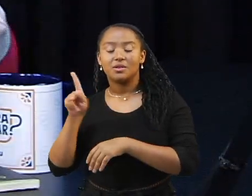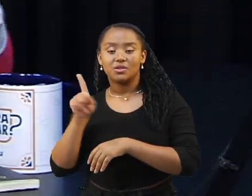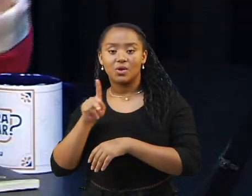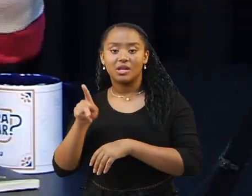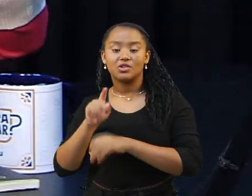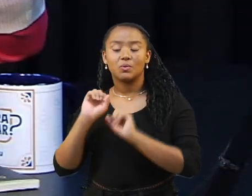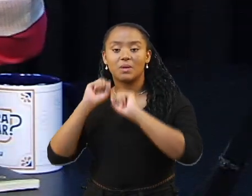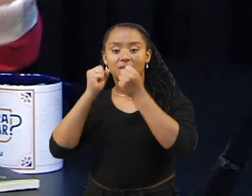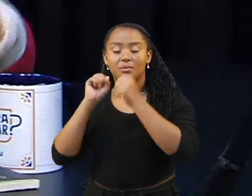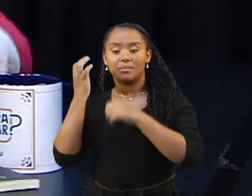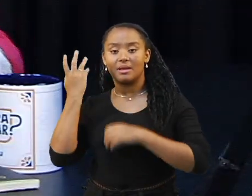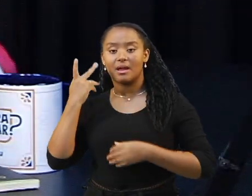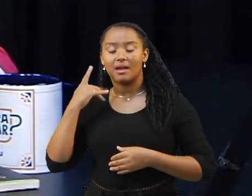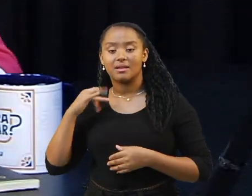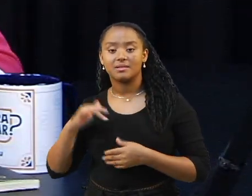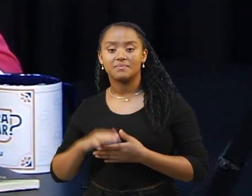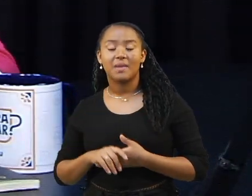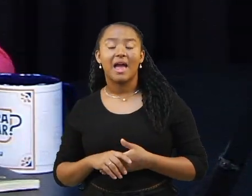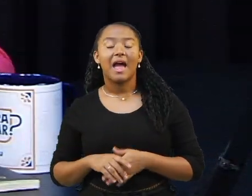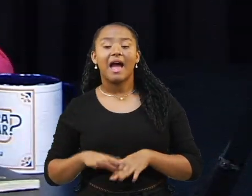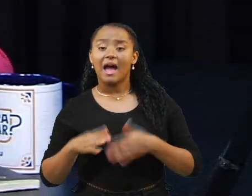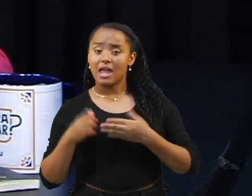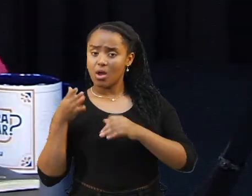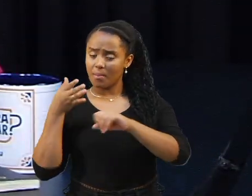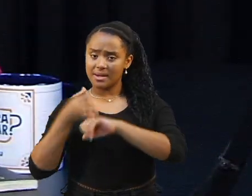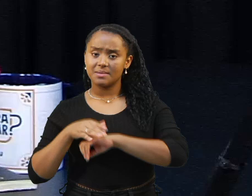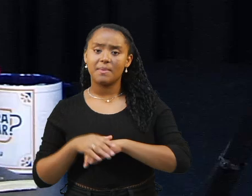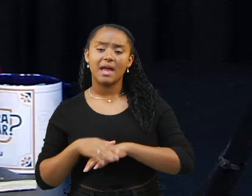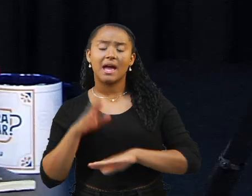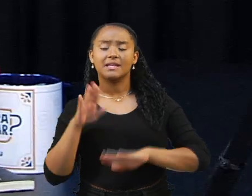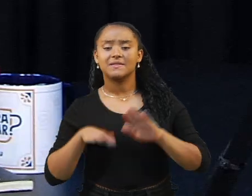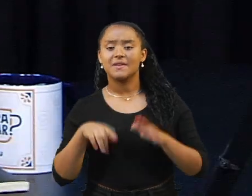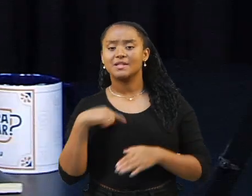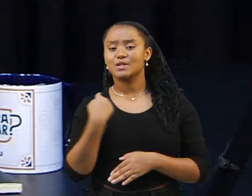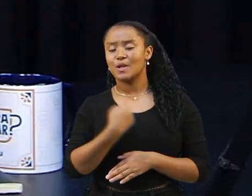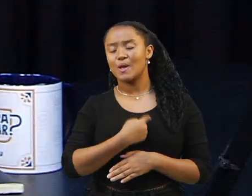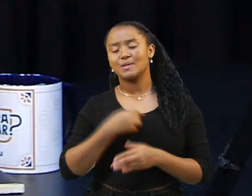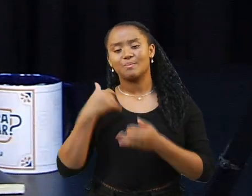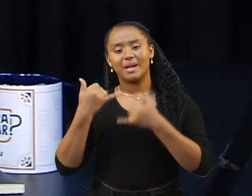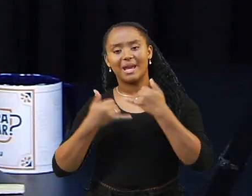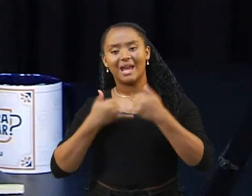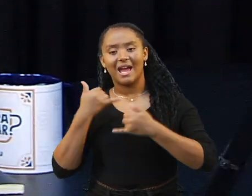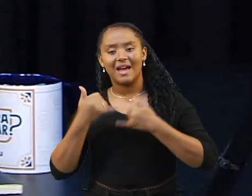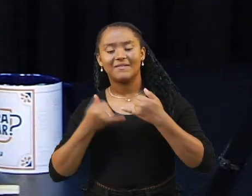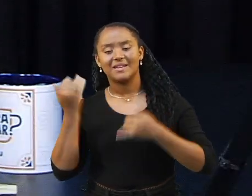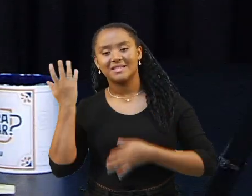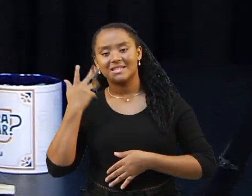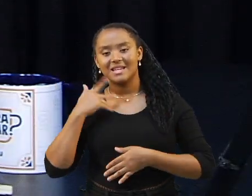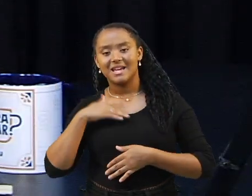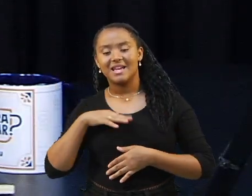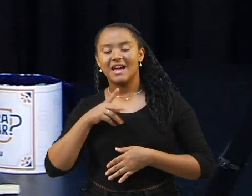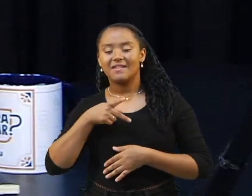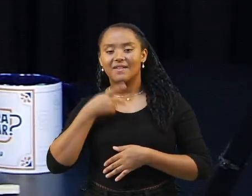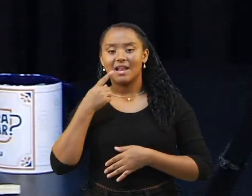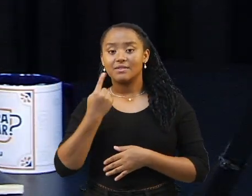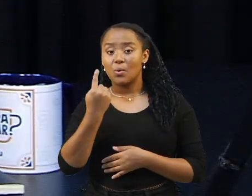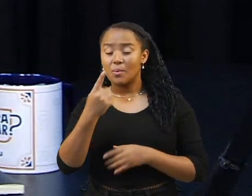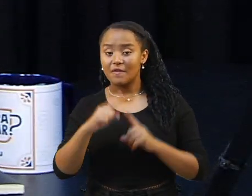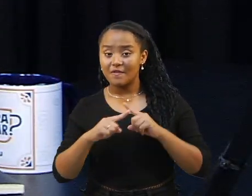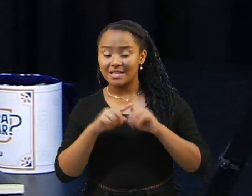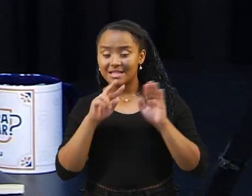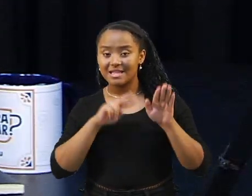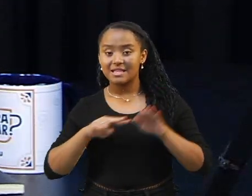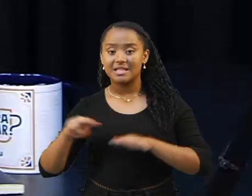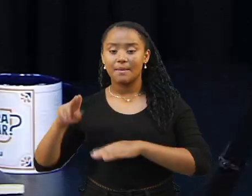mesa, assim, rasinha. E a gente brincava com as crianças assim, uma vez por semana vai ter natação. E os